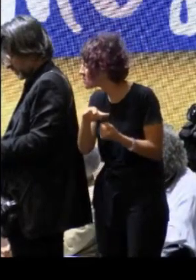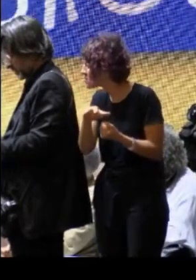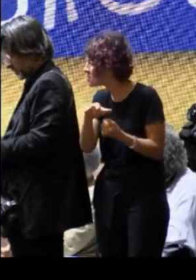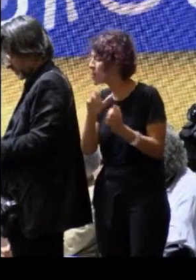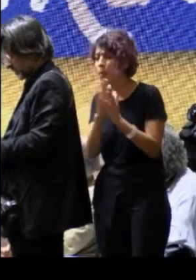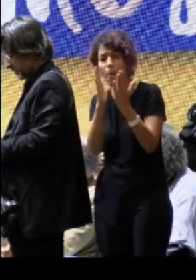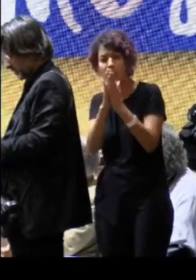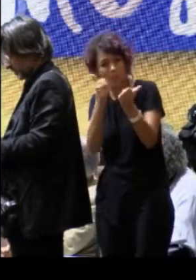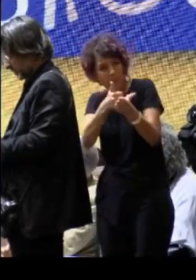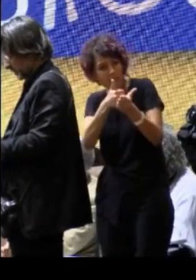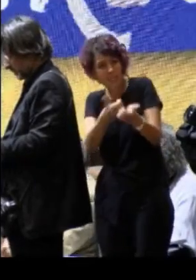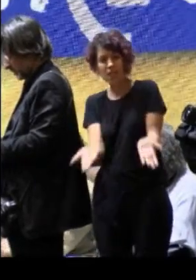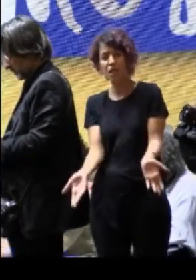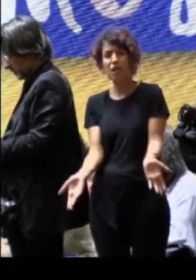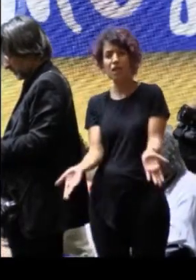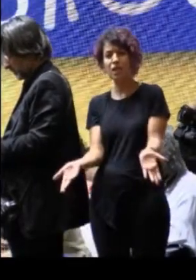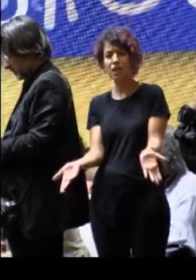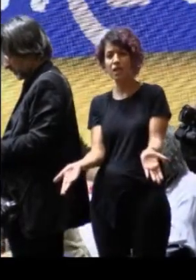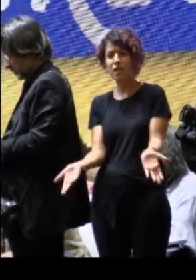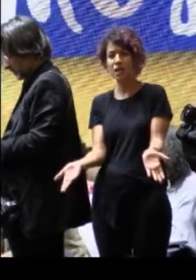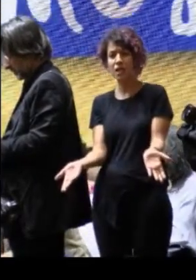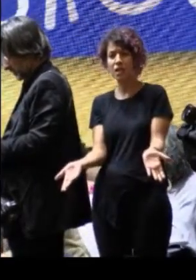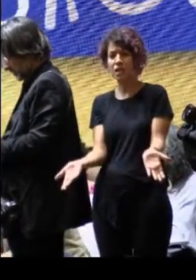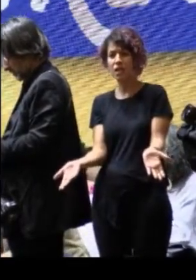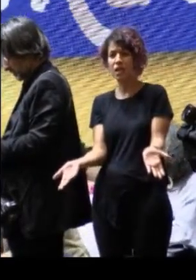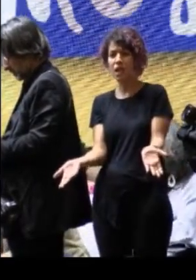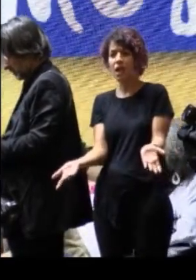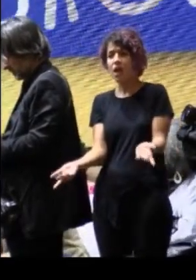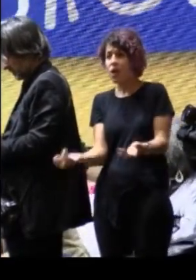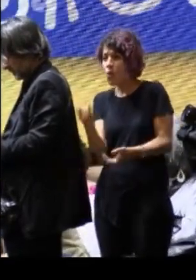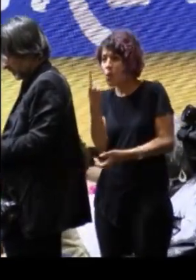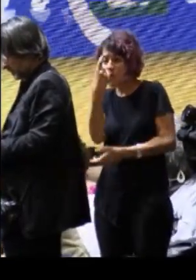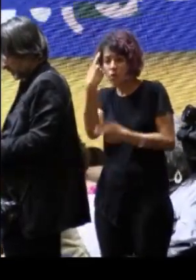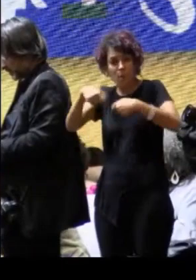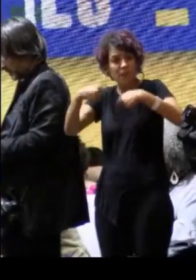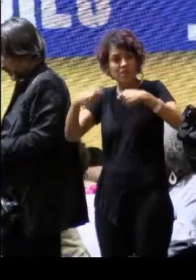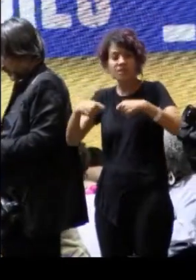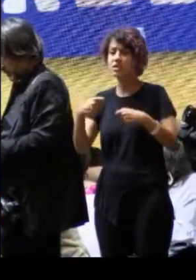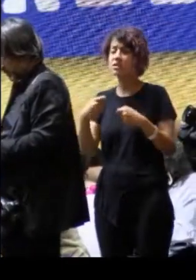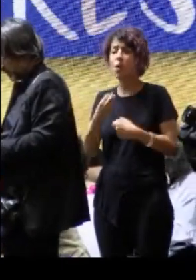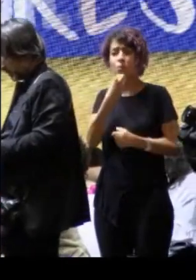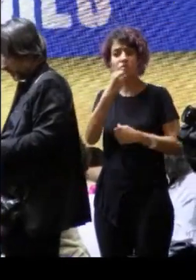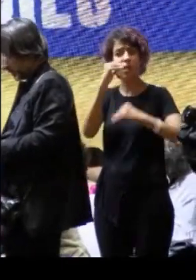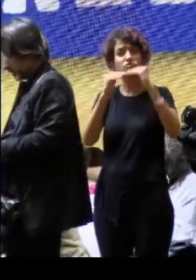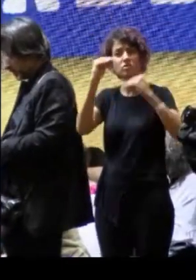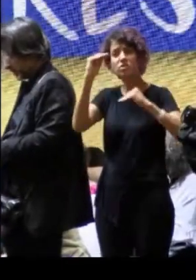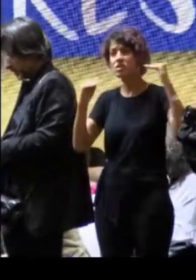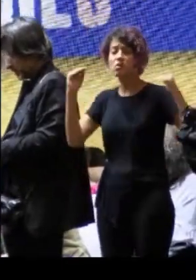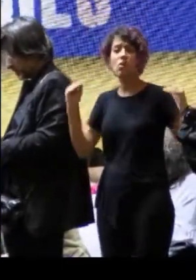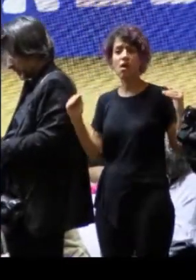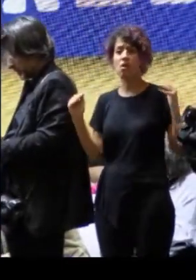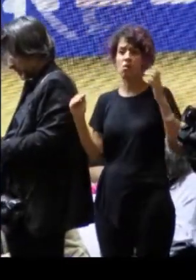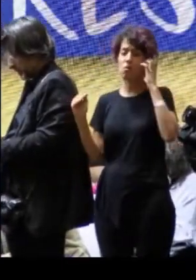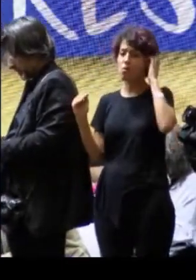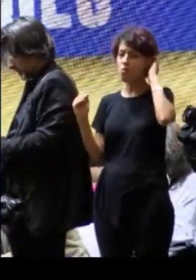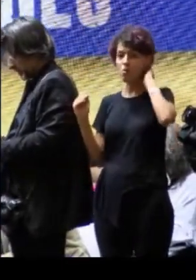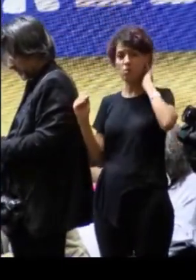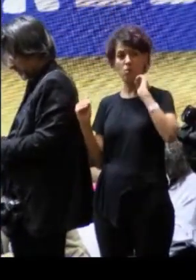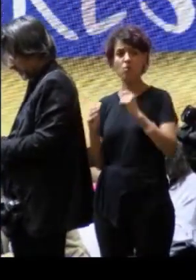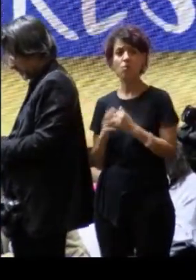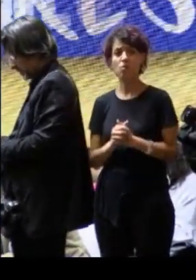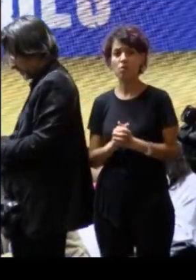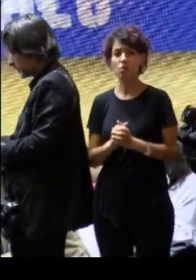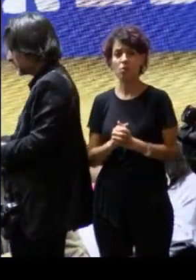A única coisa que é elementar é a igualdade de oportunidade. Nós não queremos tirar o lugar de nenhum rico de lugar